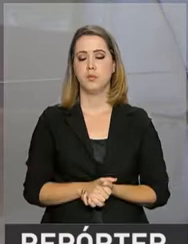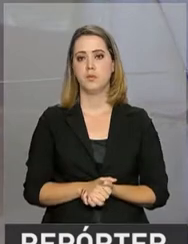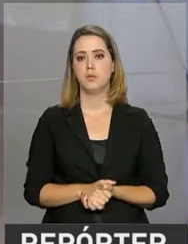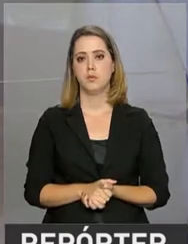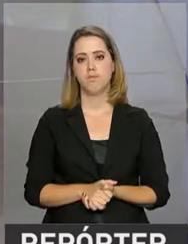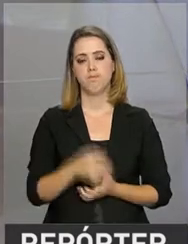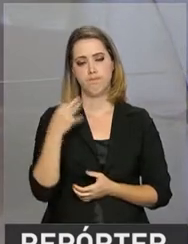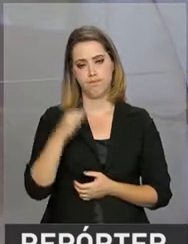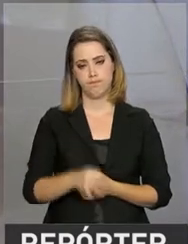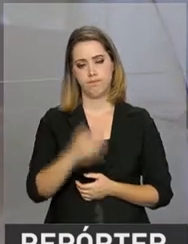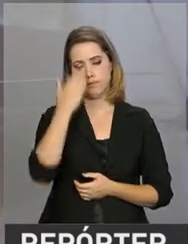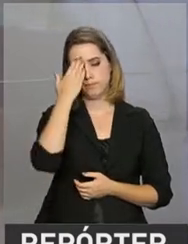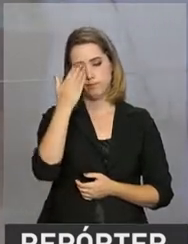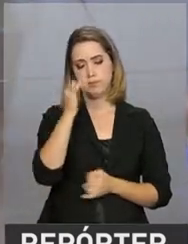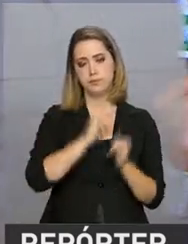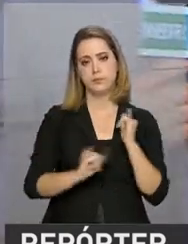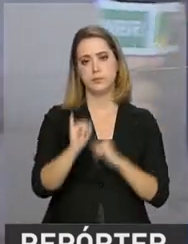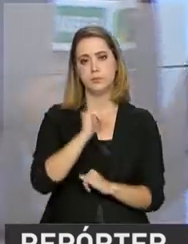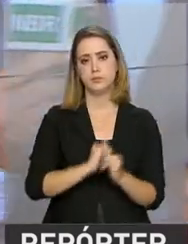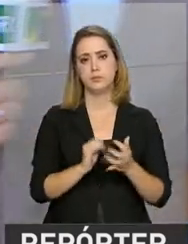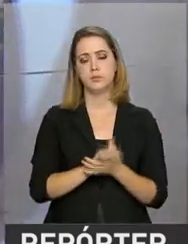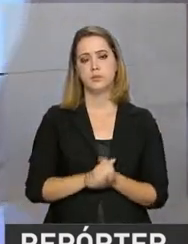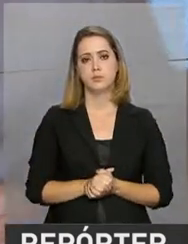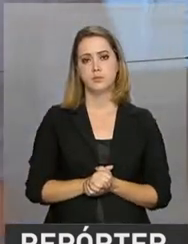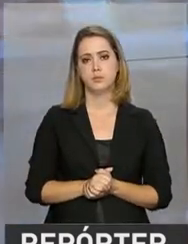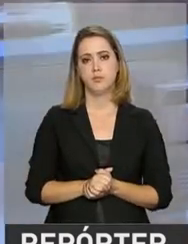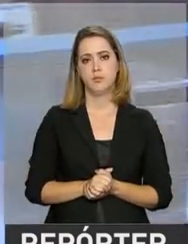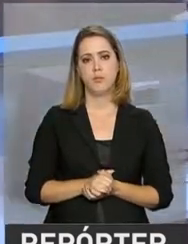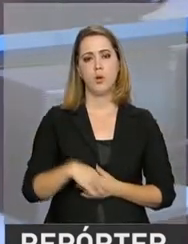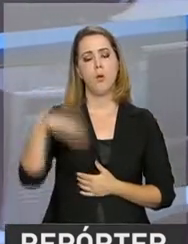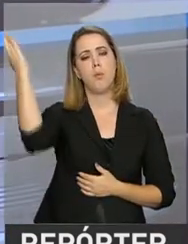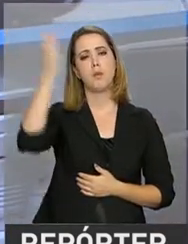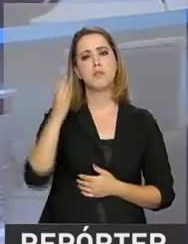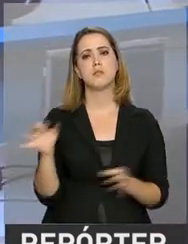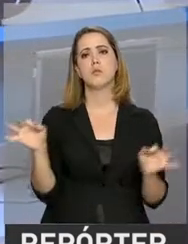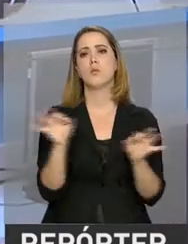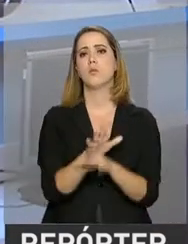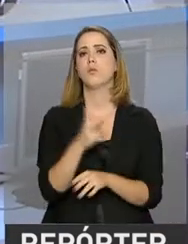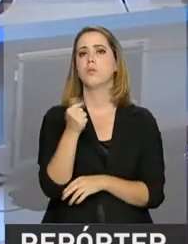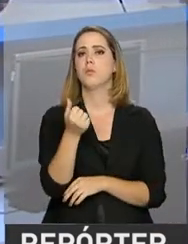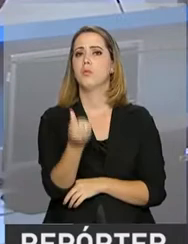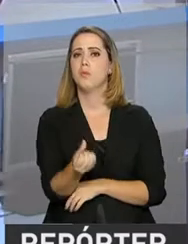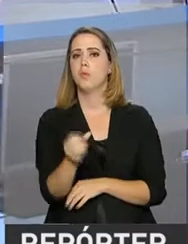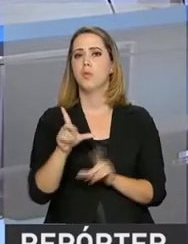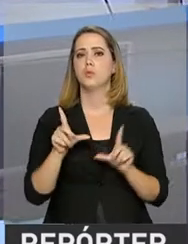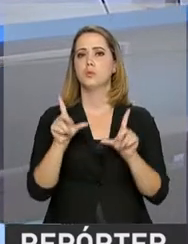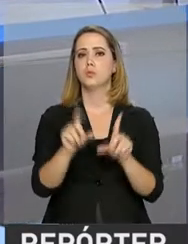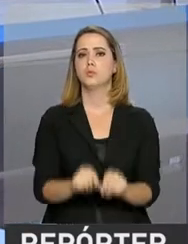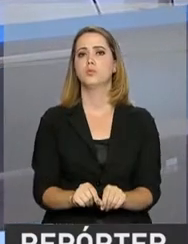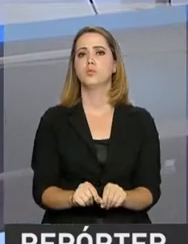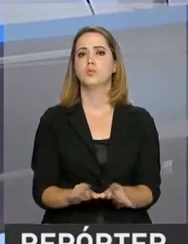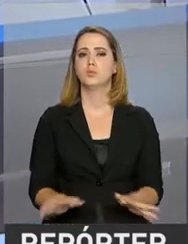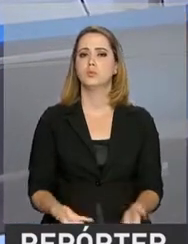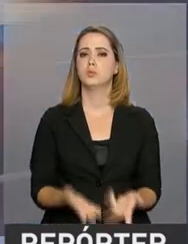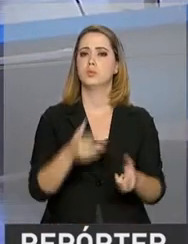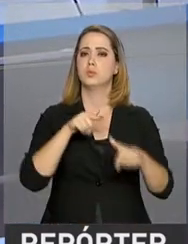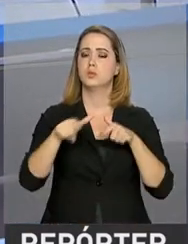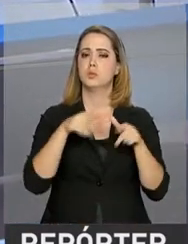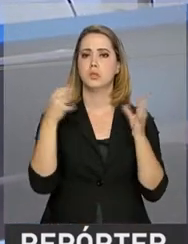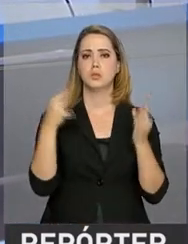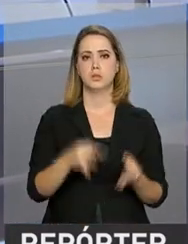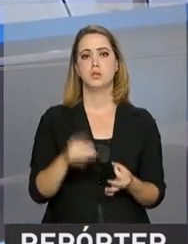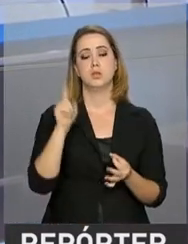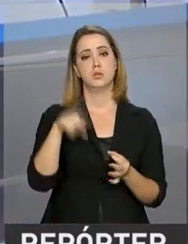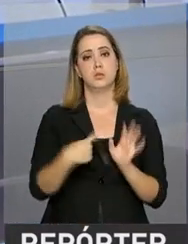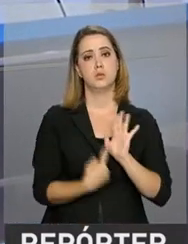está certo paulo obrigado pelas informações e o brasil encerrou 2016 com queda no ritmo de empregos formais é o